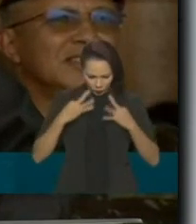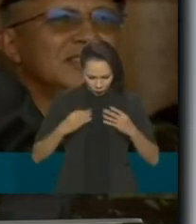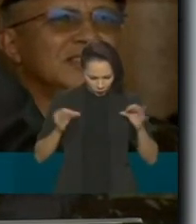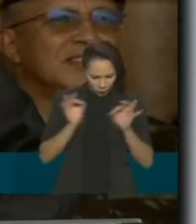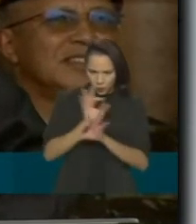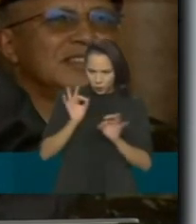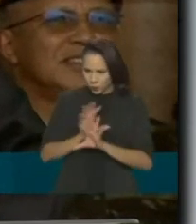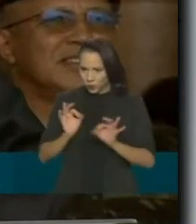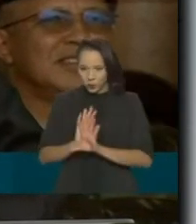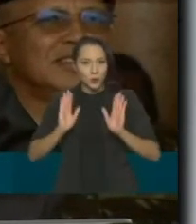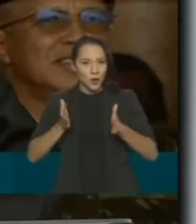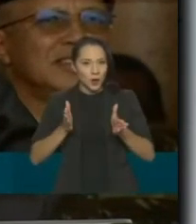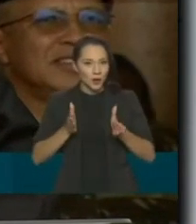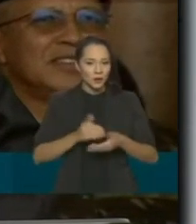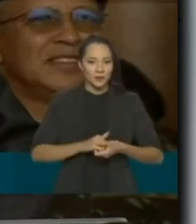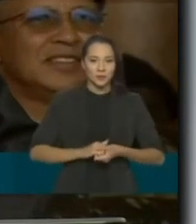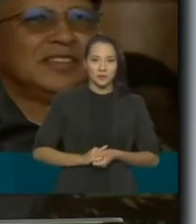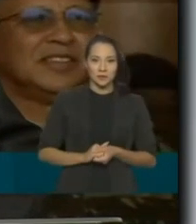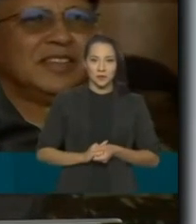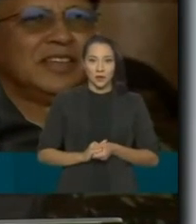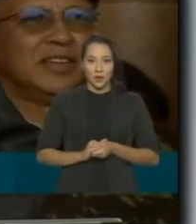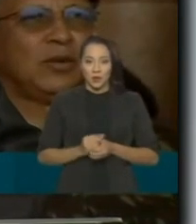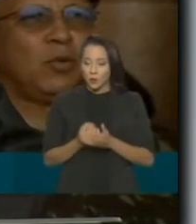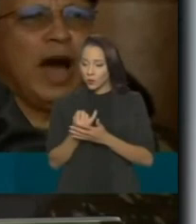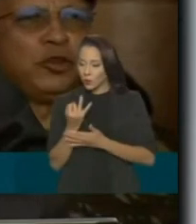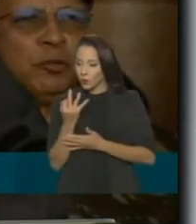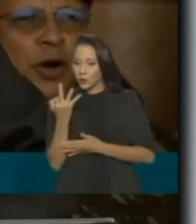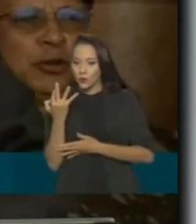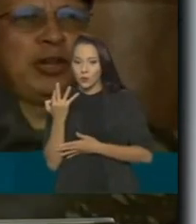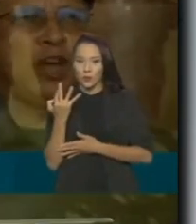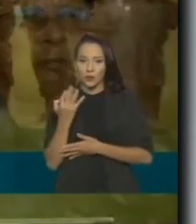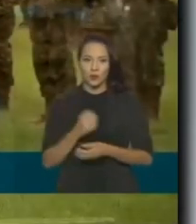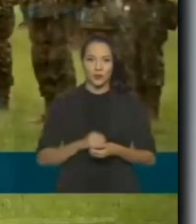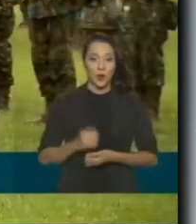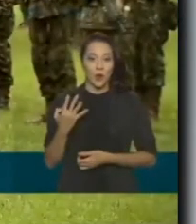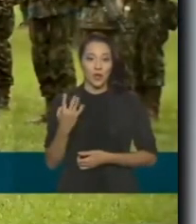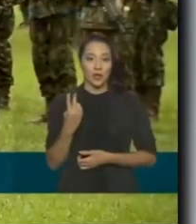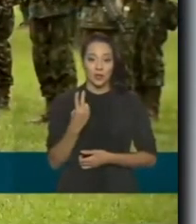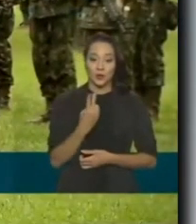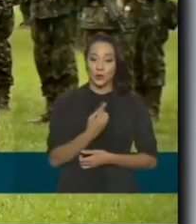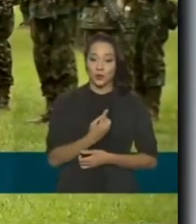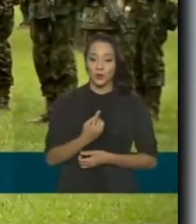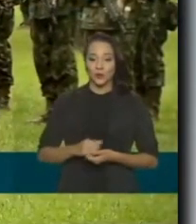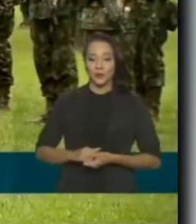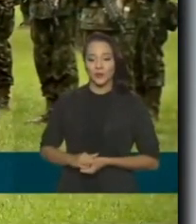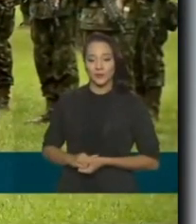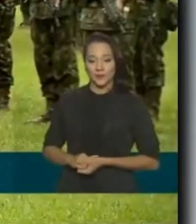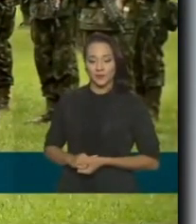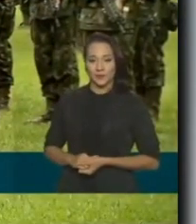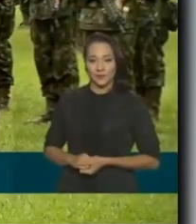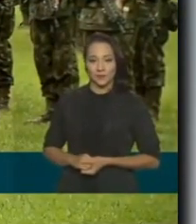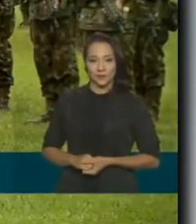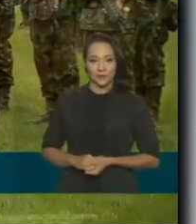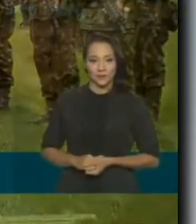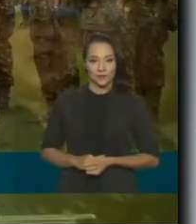partidária eleitoral é um personagem fascinante né Eu quero escutando ali a história ele contando que quando ele era